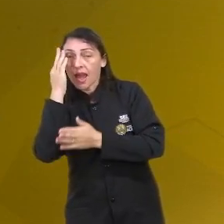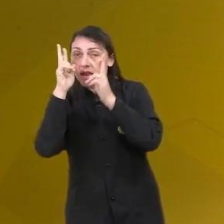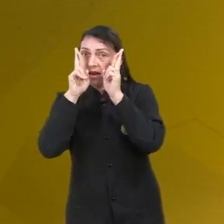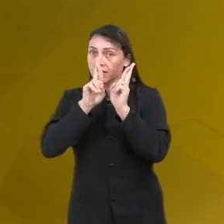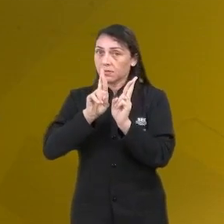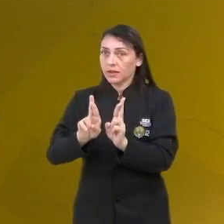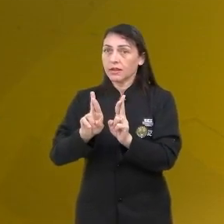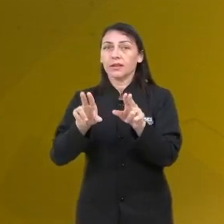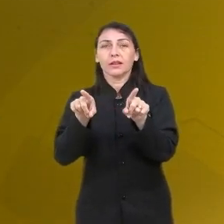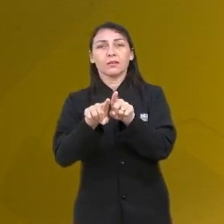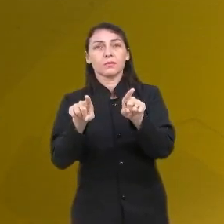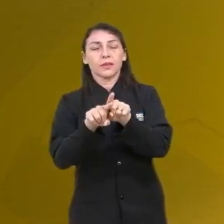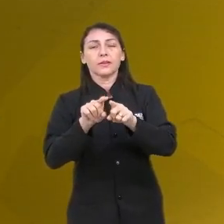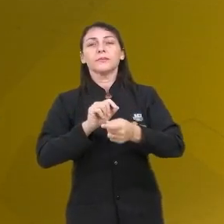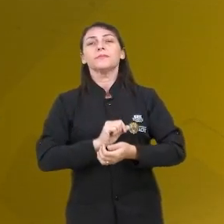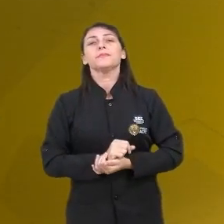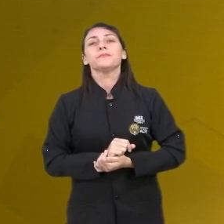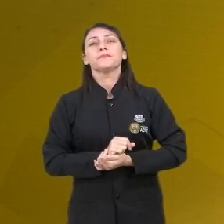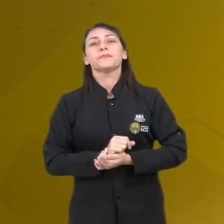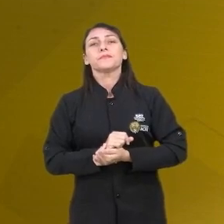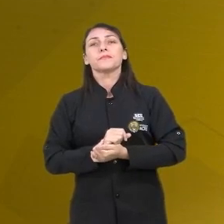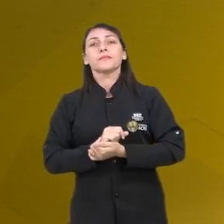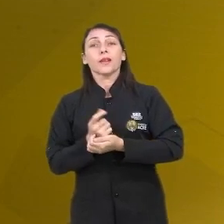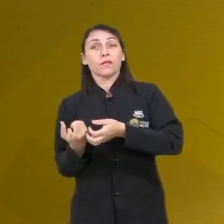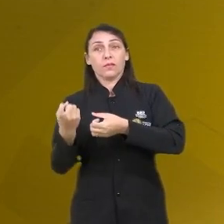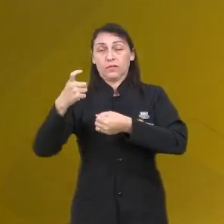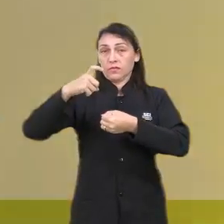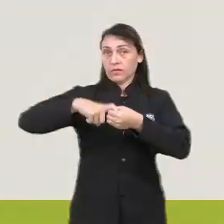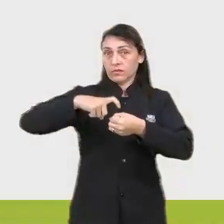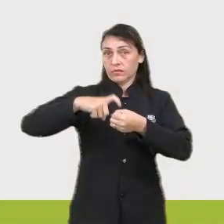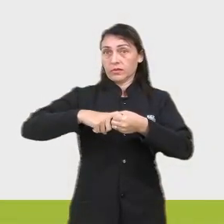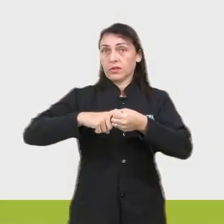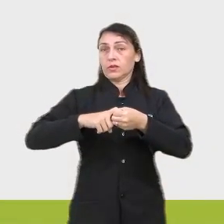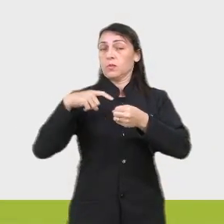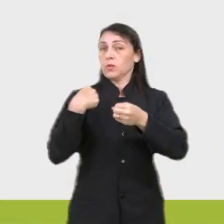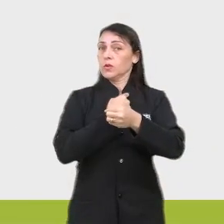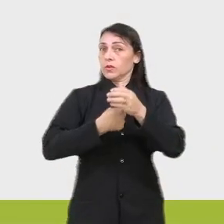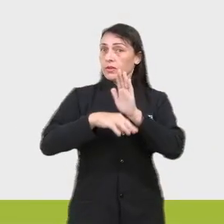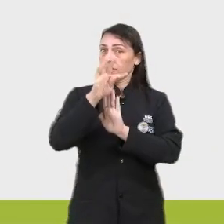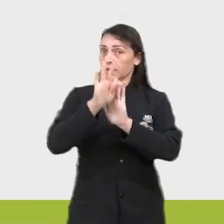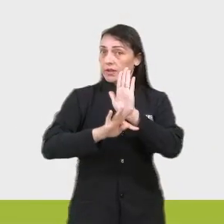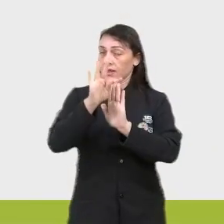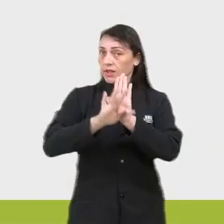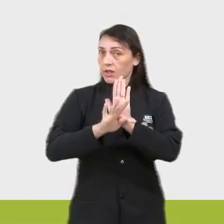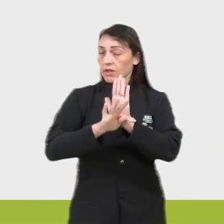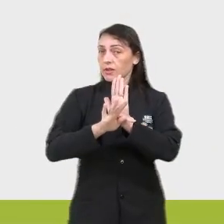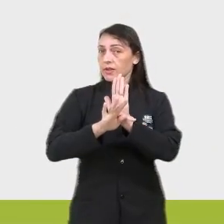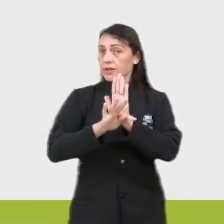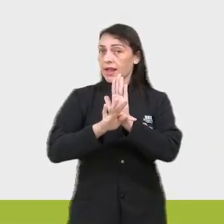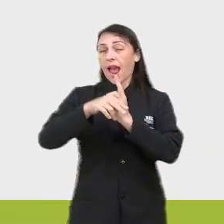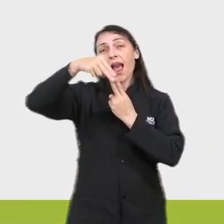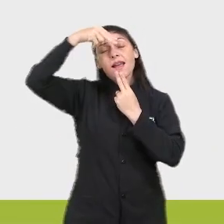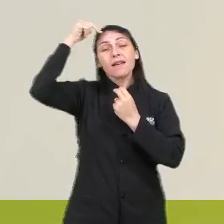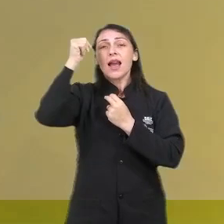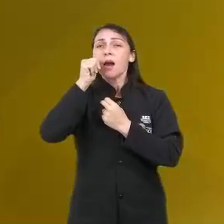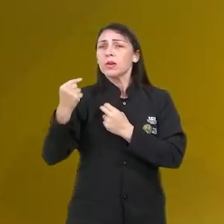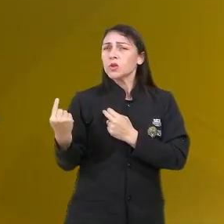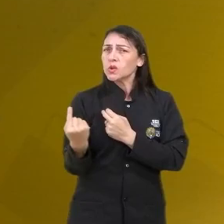respeitar, tá bom? Retornando aqui para o nosso texto. O texto se chama Cabra